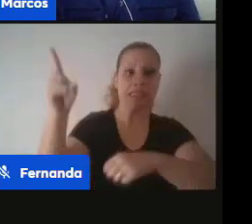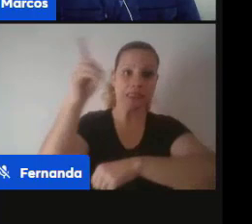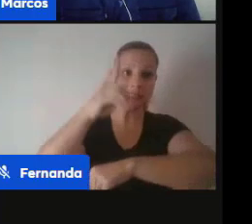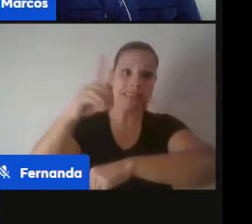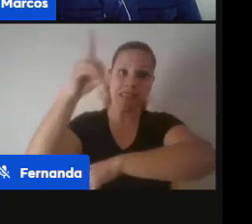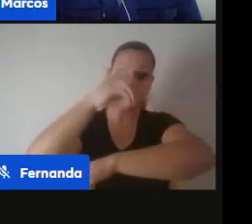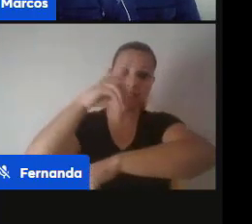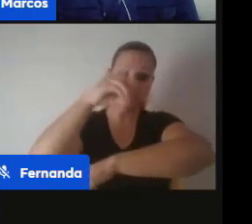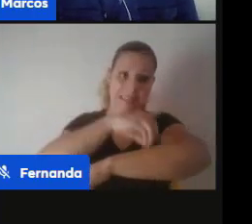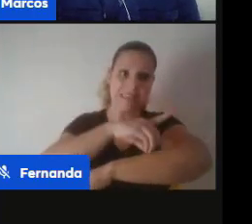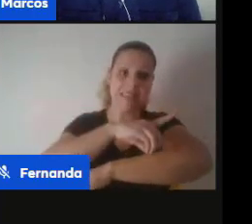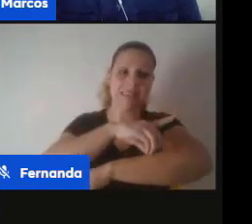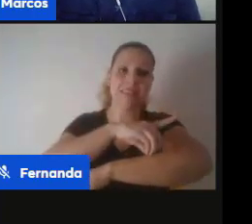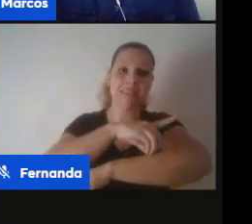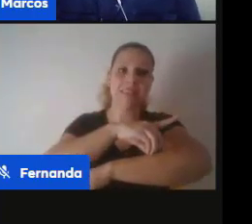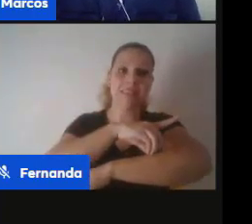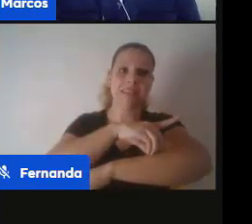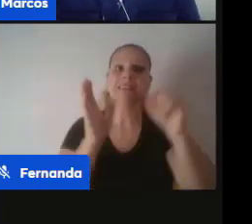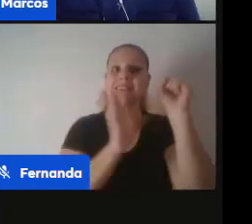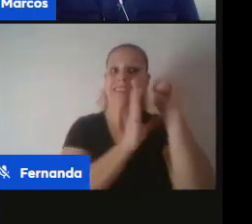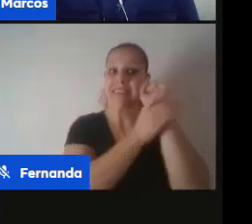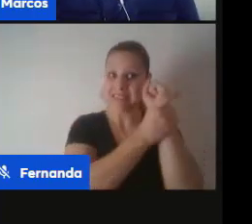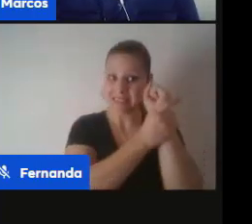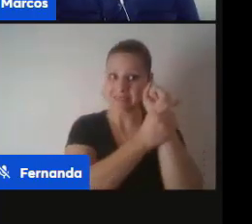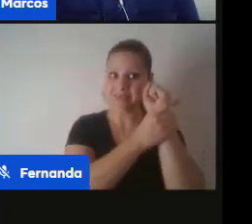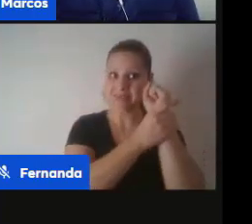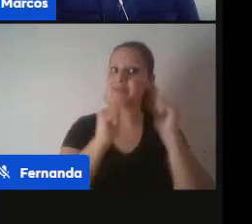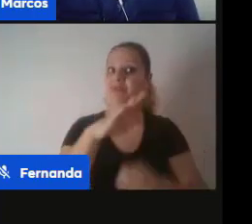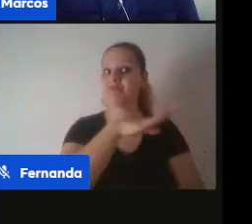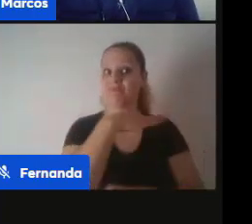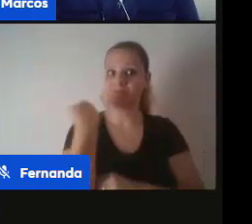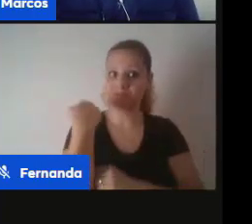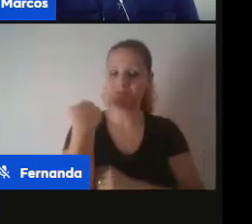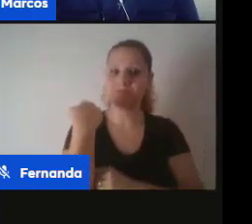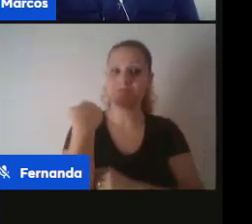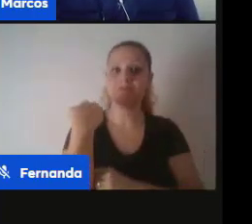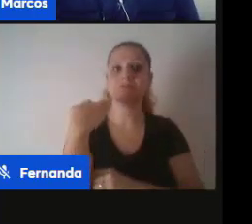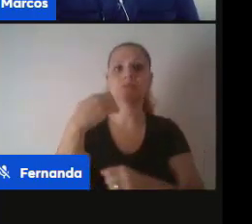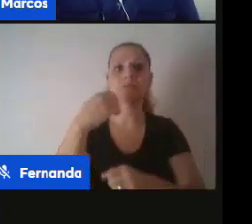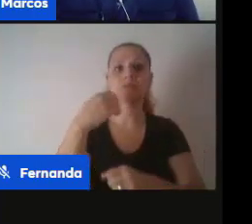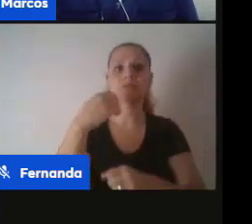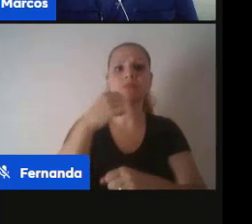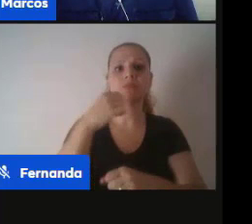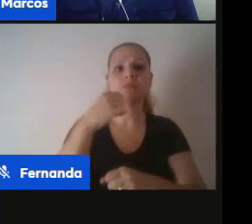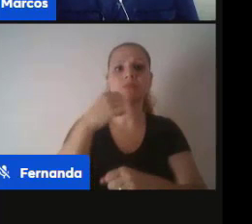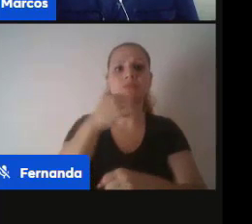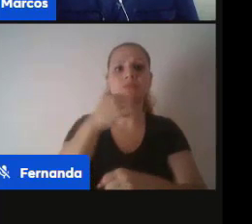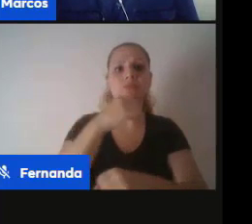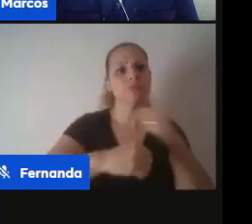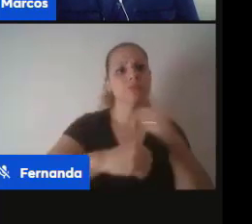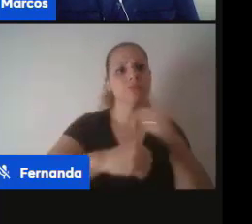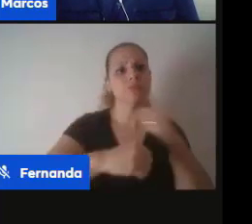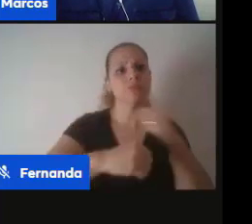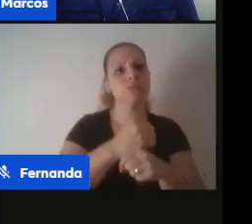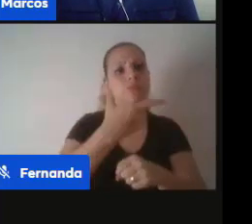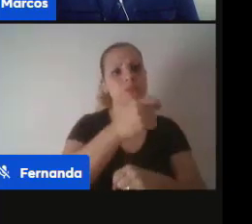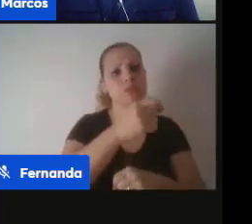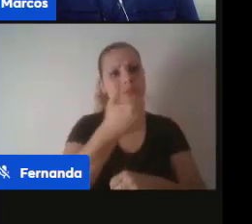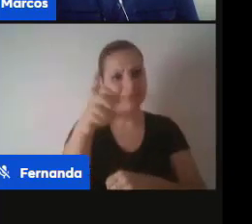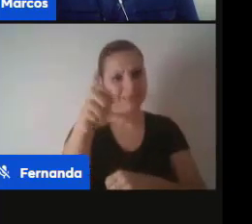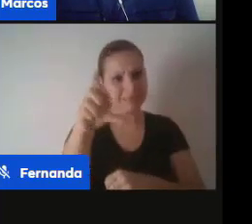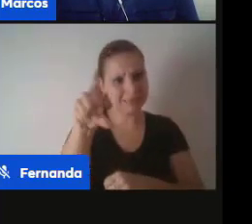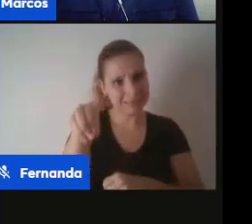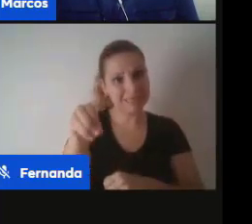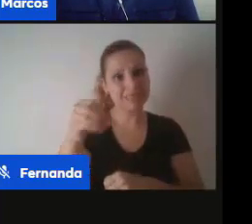é considerável, é uma doença que mata. Em 2010, por exemplo, nós tivemos 46 óbitos